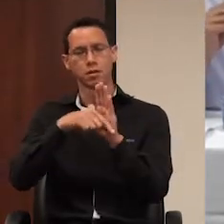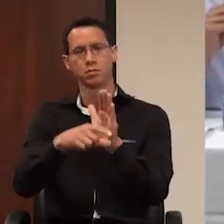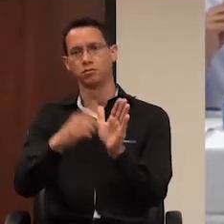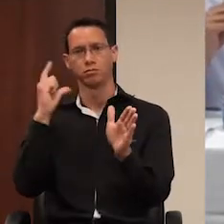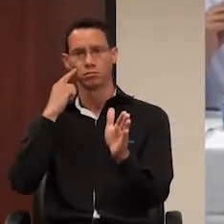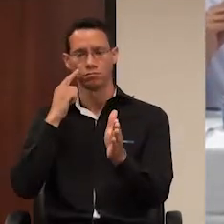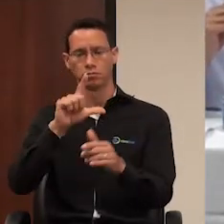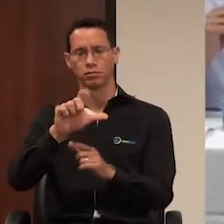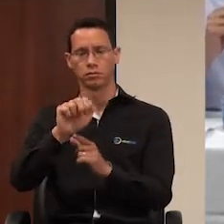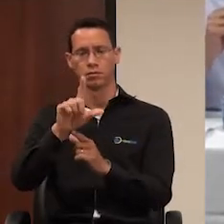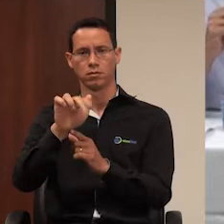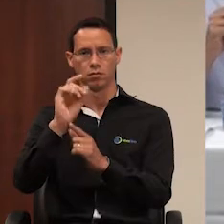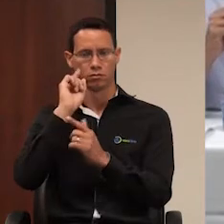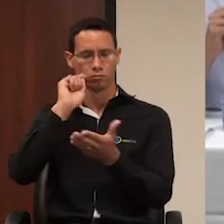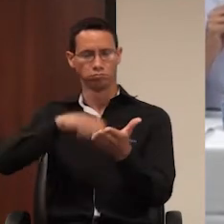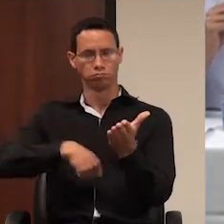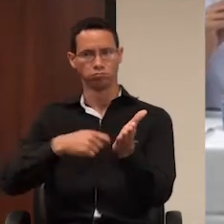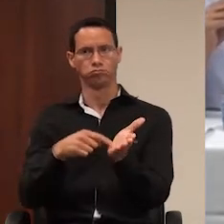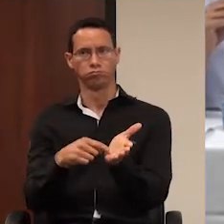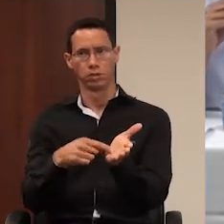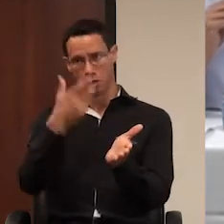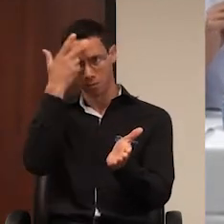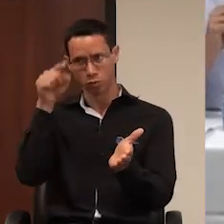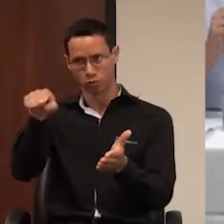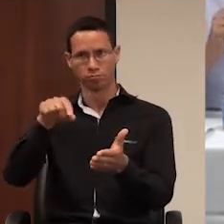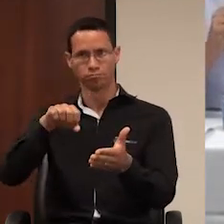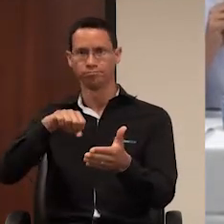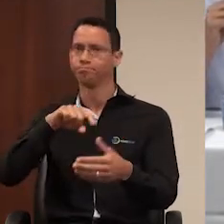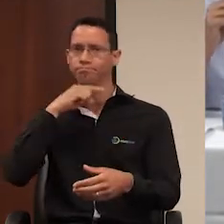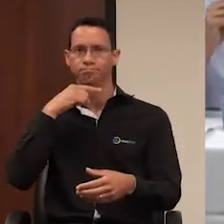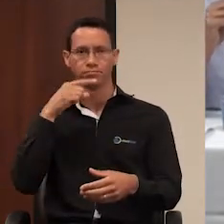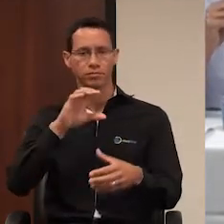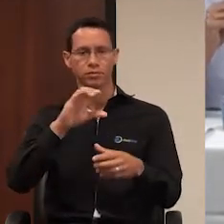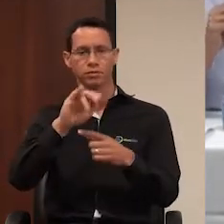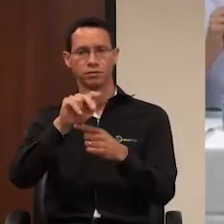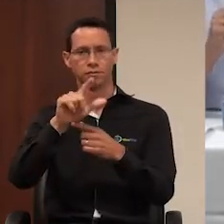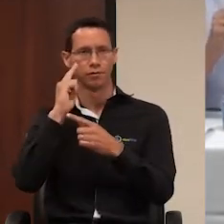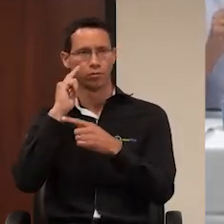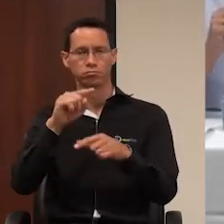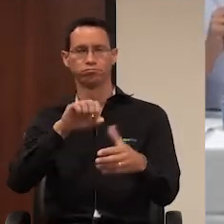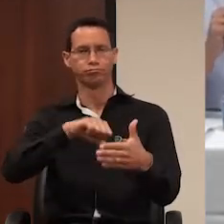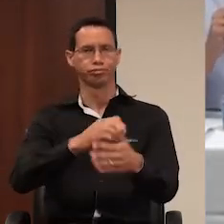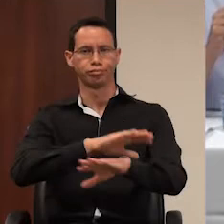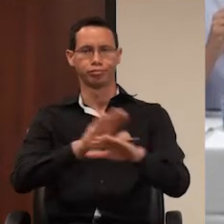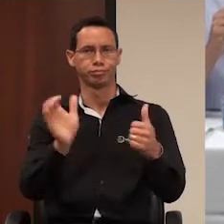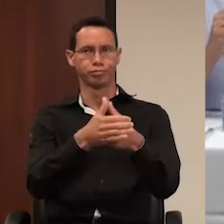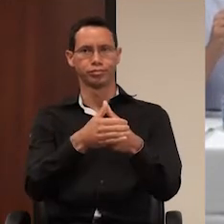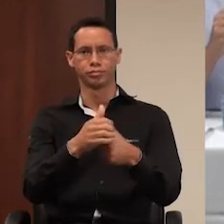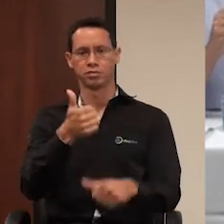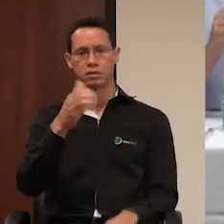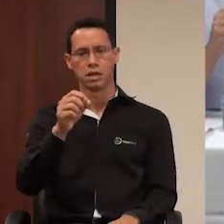um laudo. Essa pessoa é incapaz de praticar os atos da vida civil em 10, 15 minutos. Quando muito.